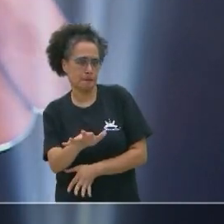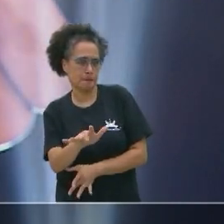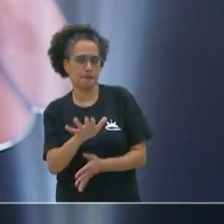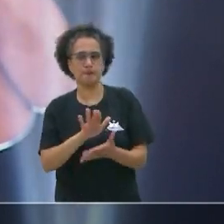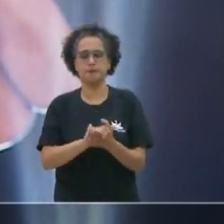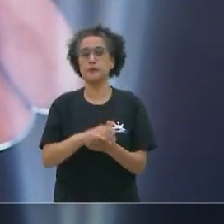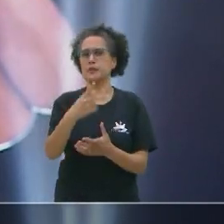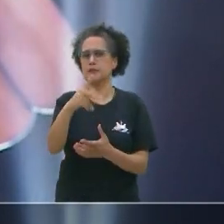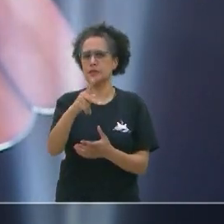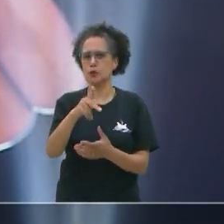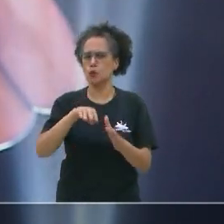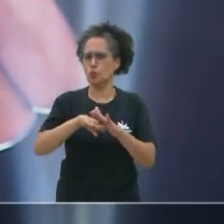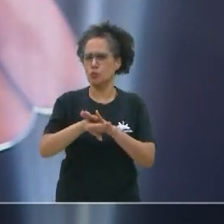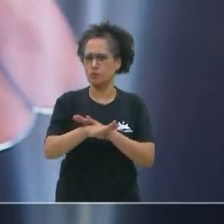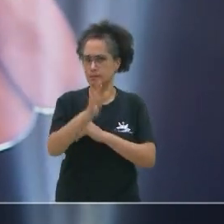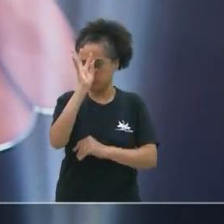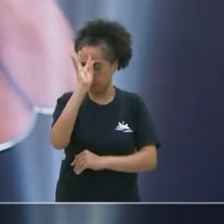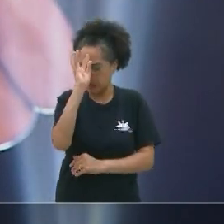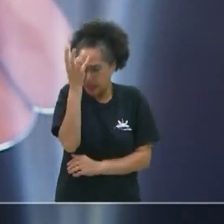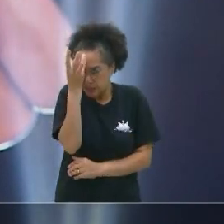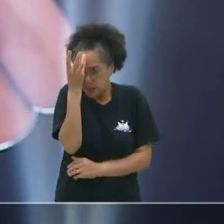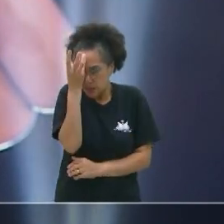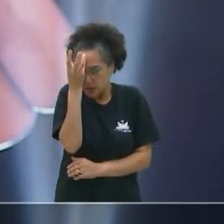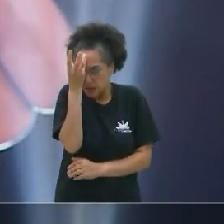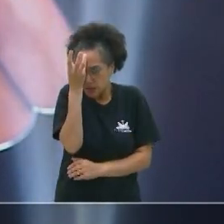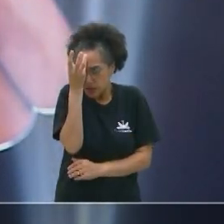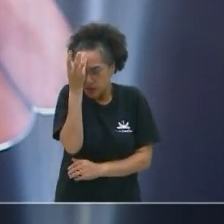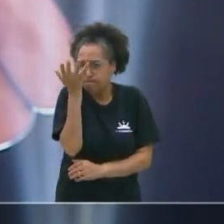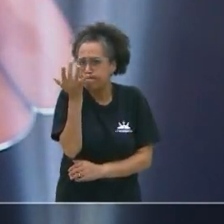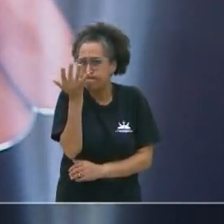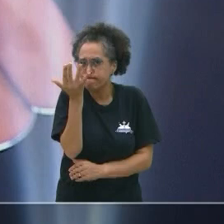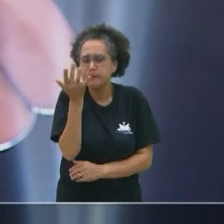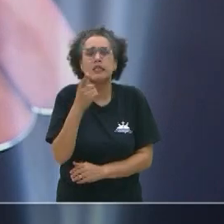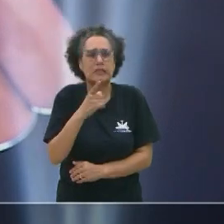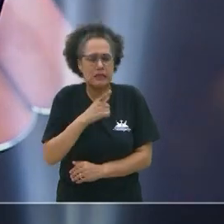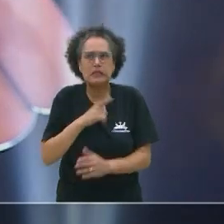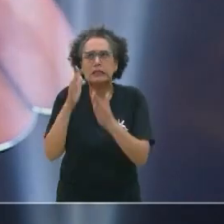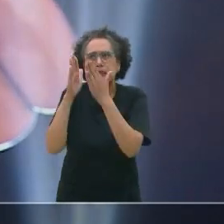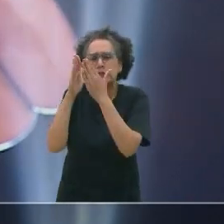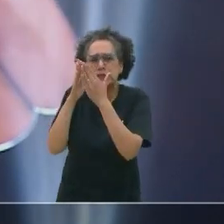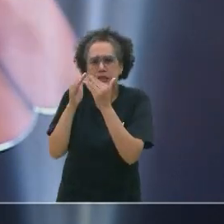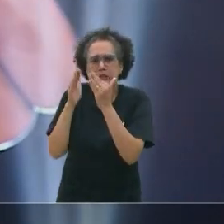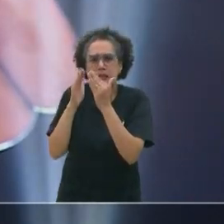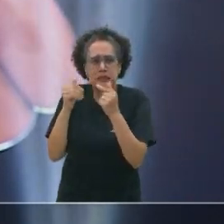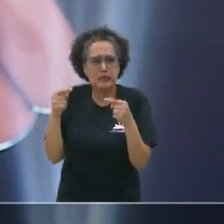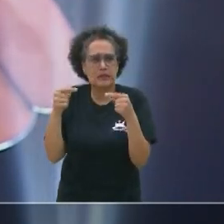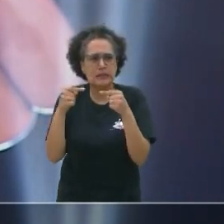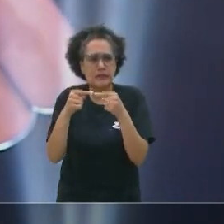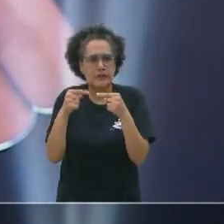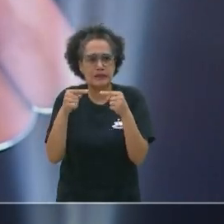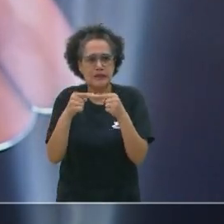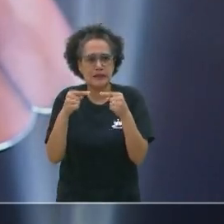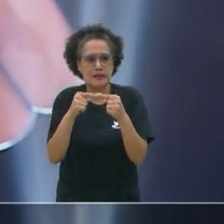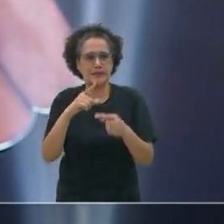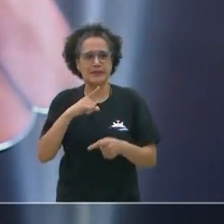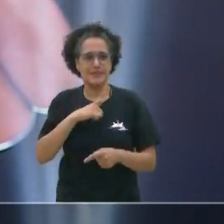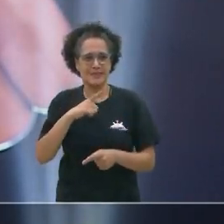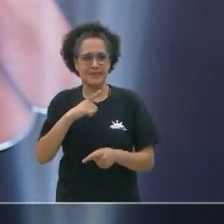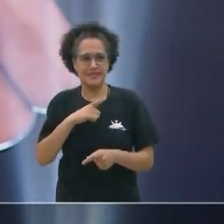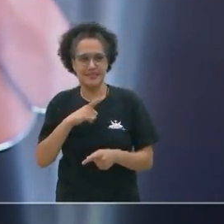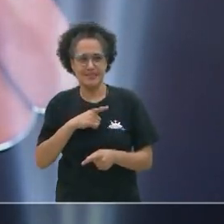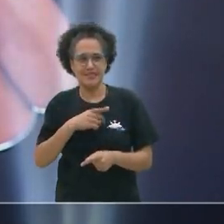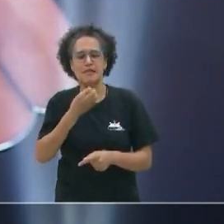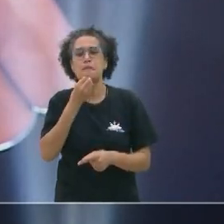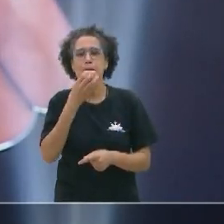Os teus hábitos estão evocando ao ponto de realmente trazer